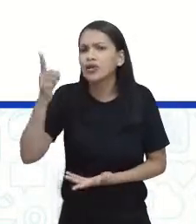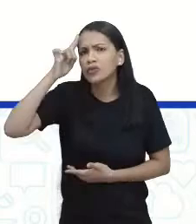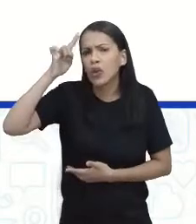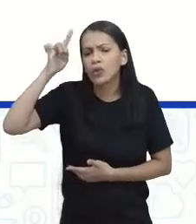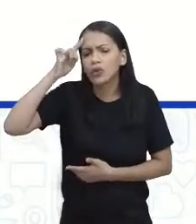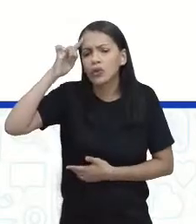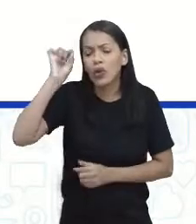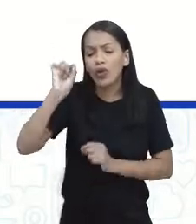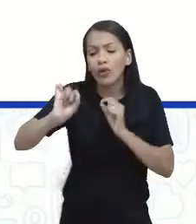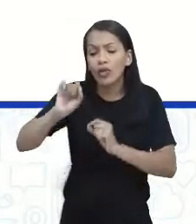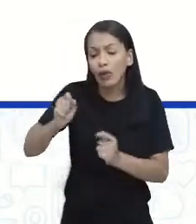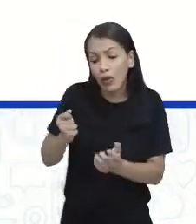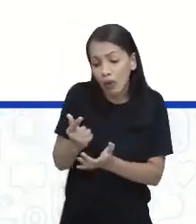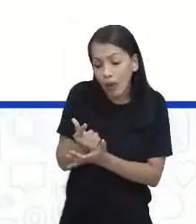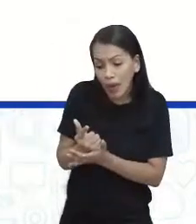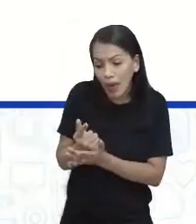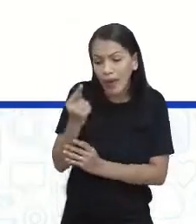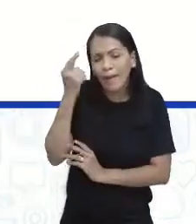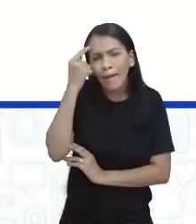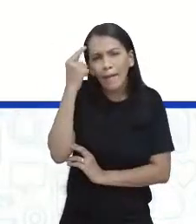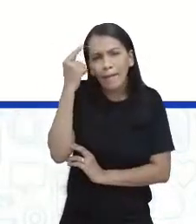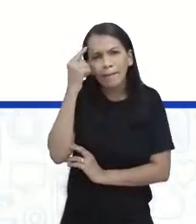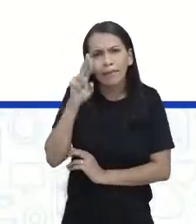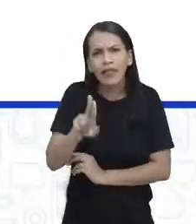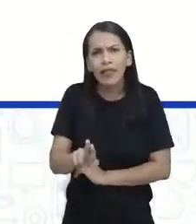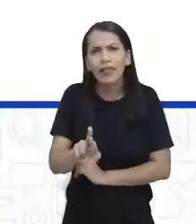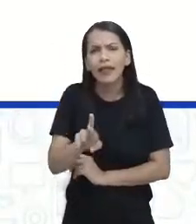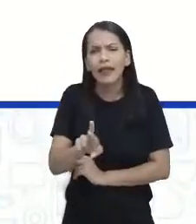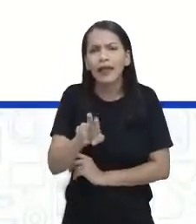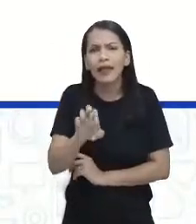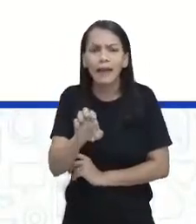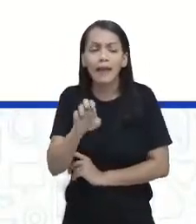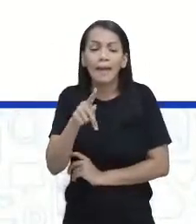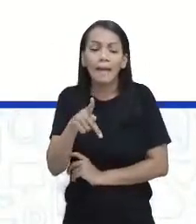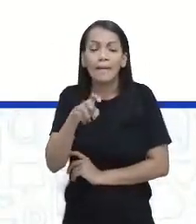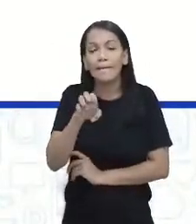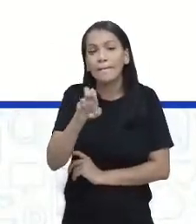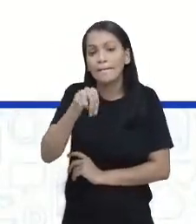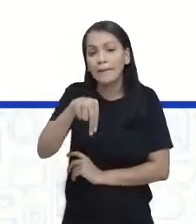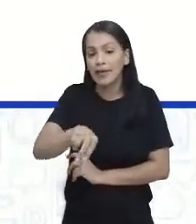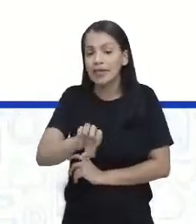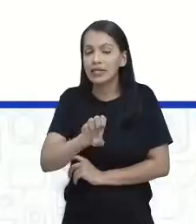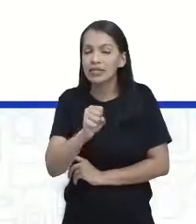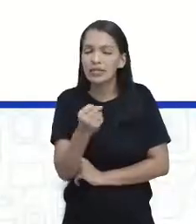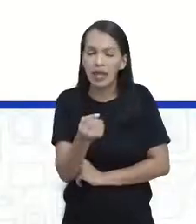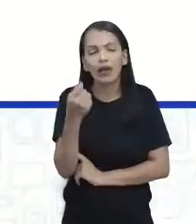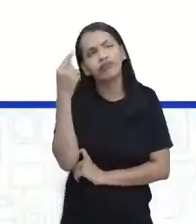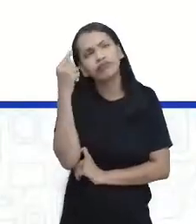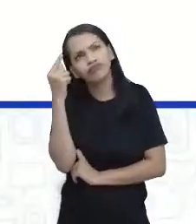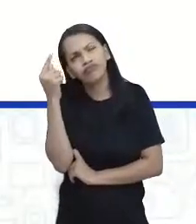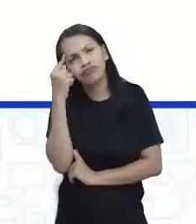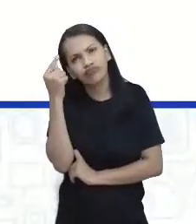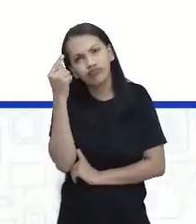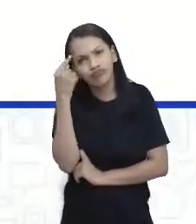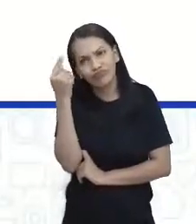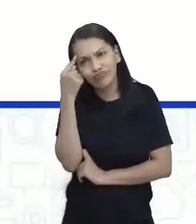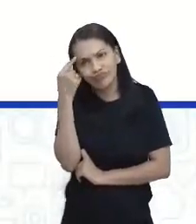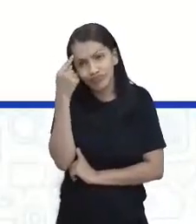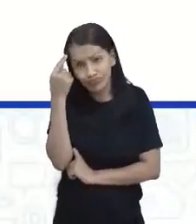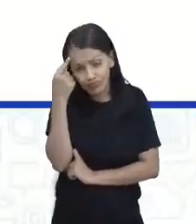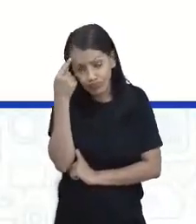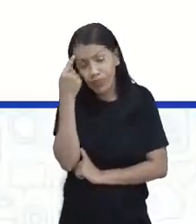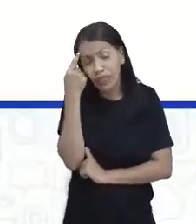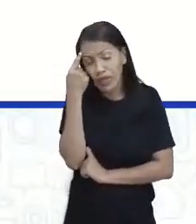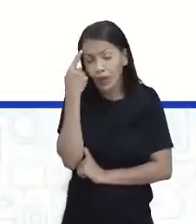dia. Então, repensar induz a gente aqui a reduzir, reciclar e reutilizar